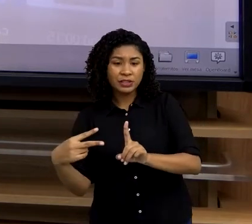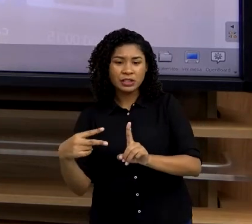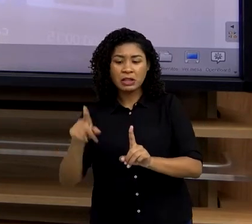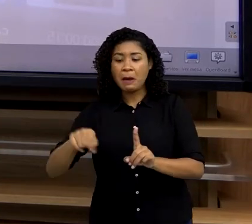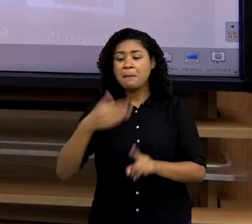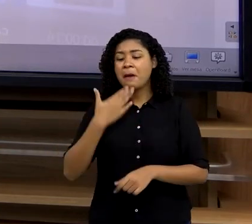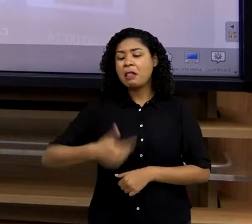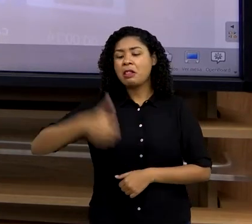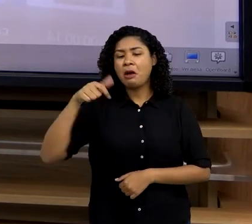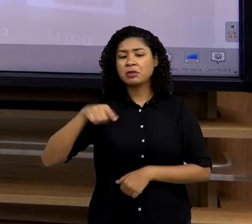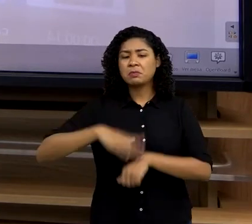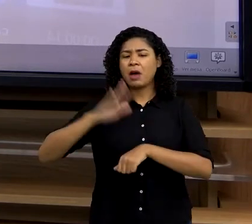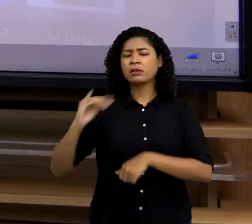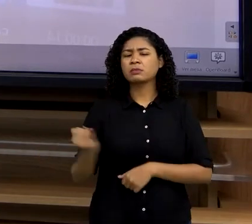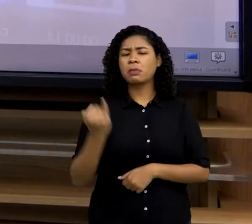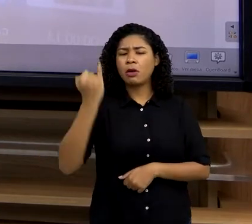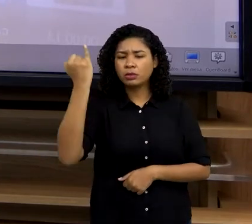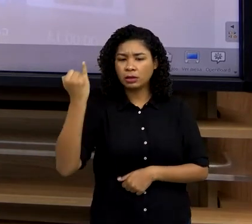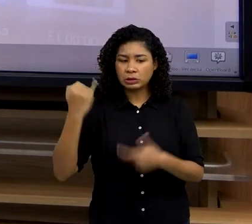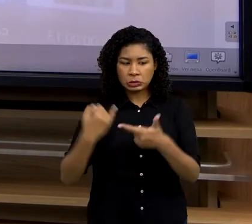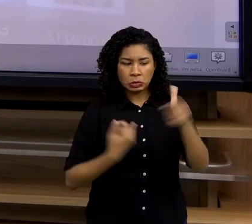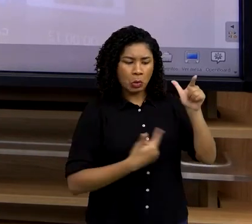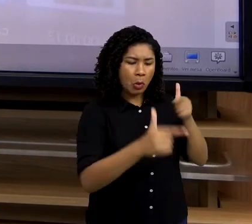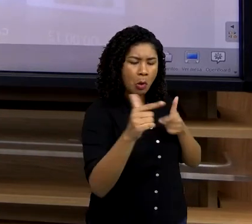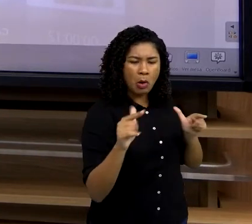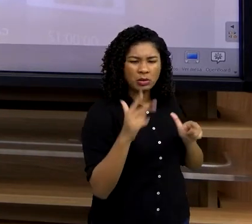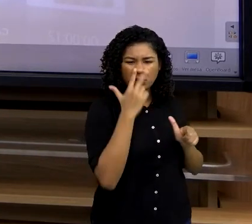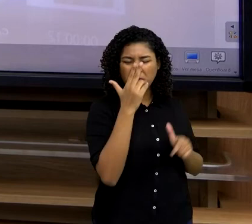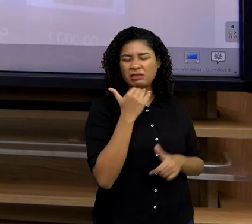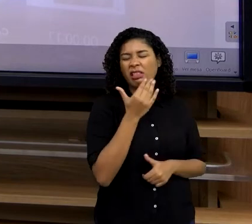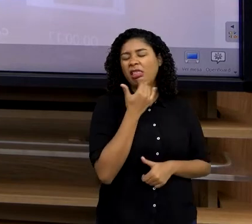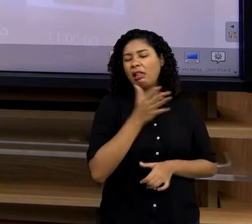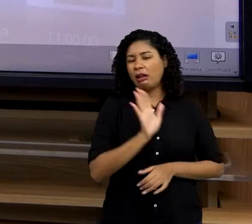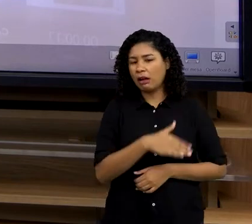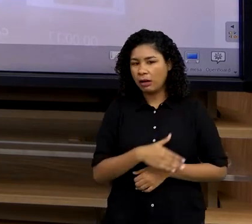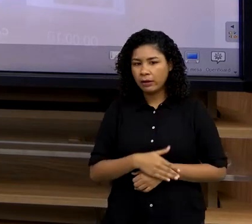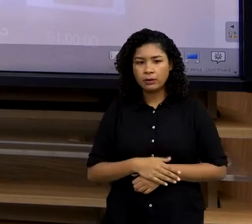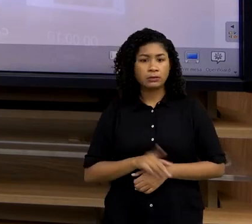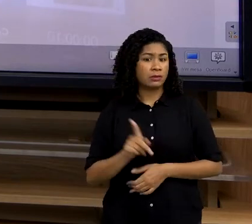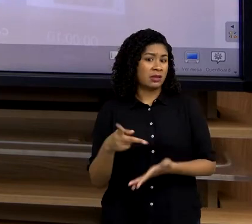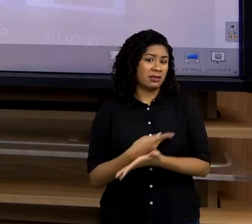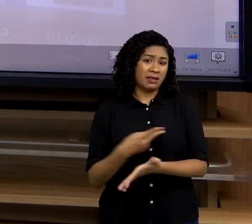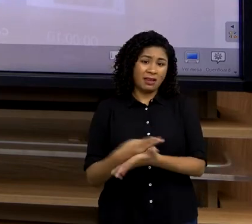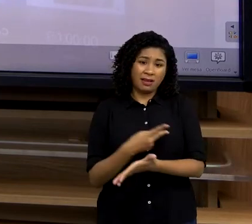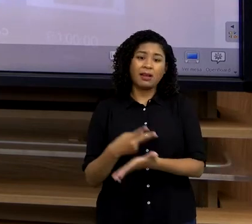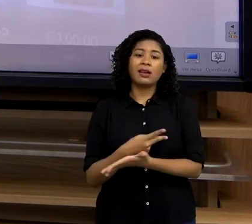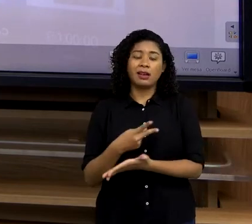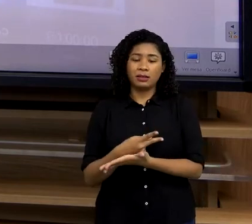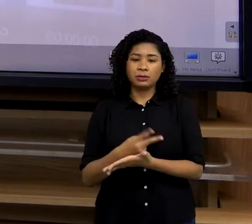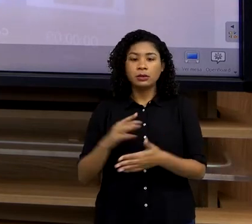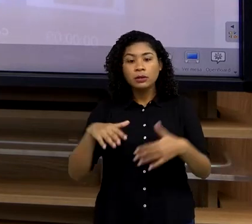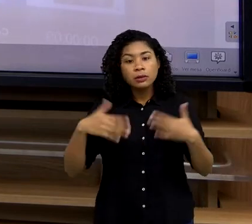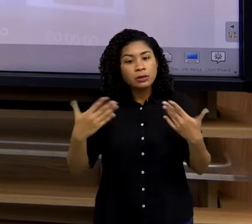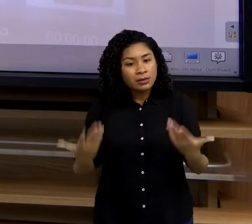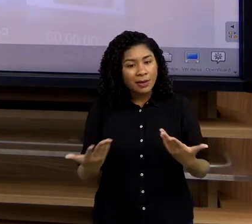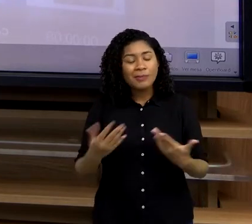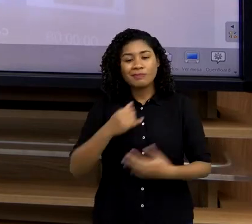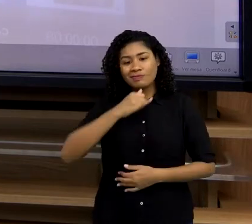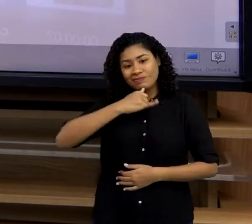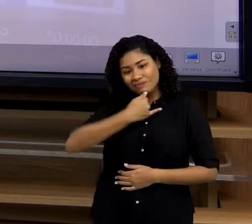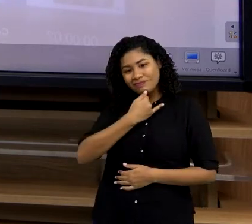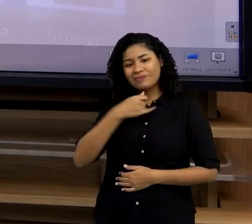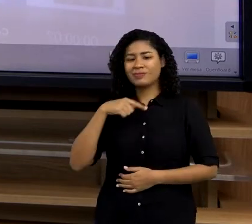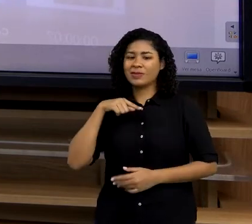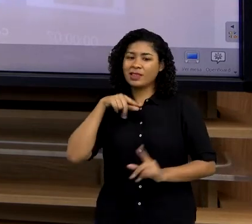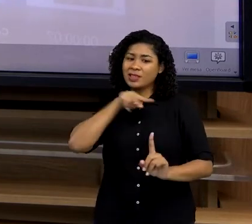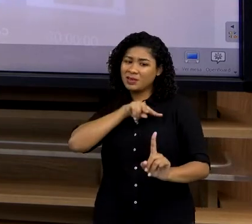as outras aqui, né, não importa, não tem necessidade nenhuma de existir. Uma visão muito errada. Infelizmente, visões como essa,